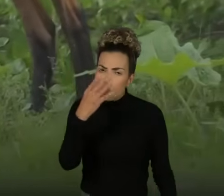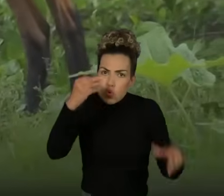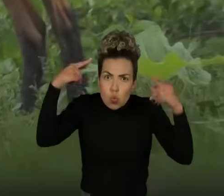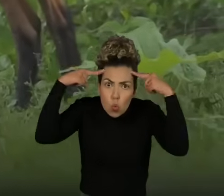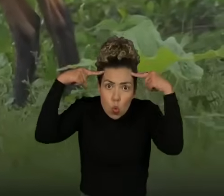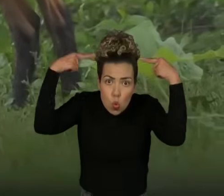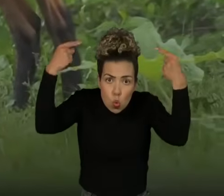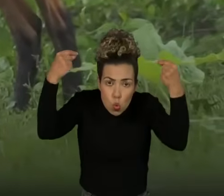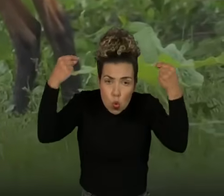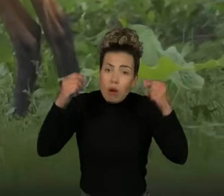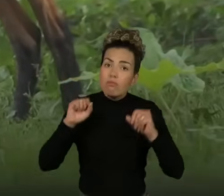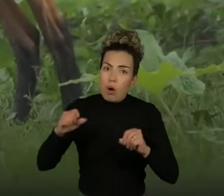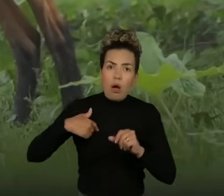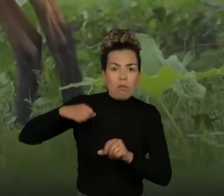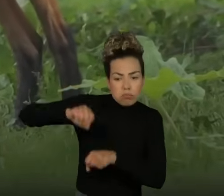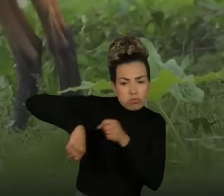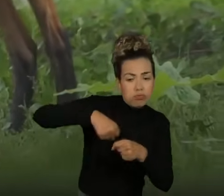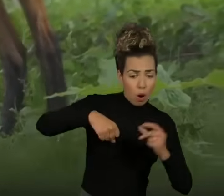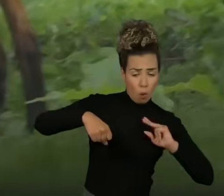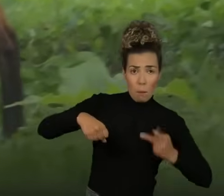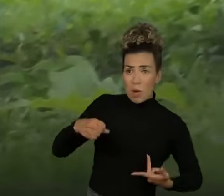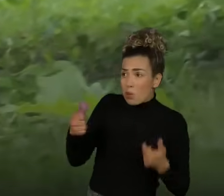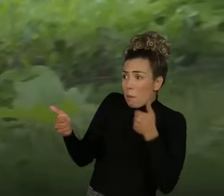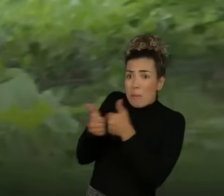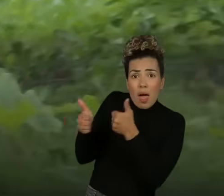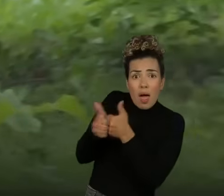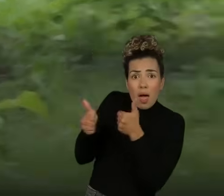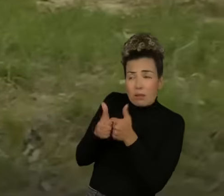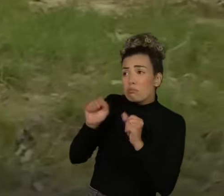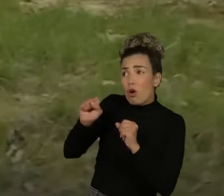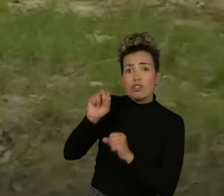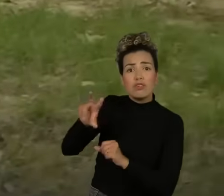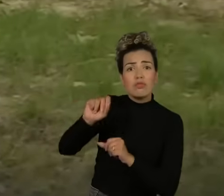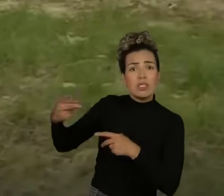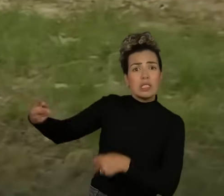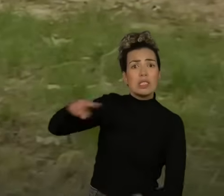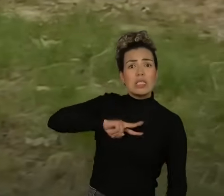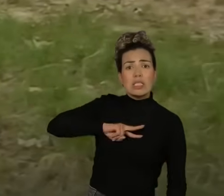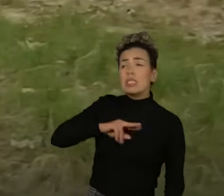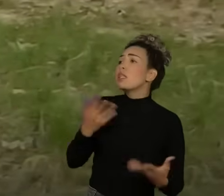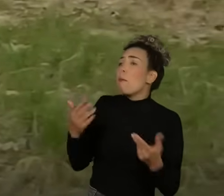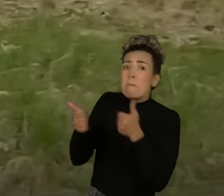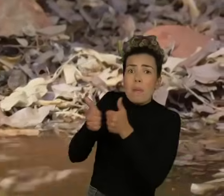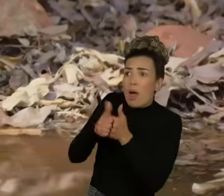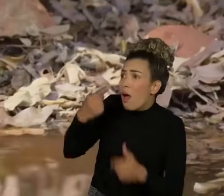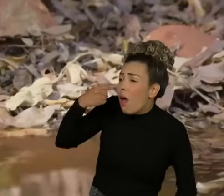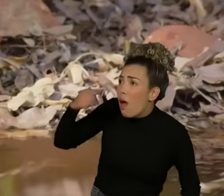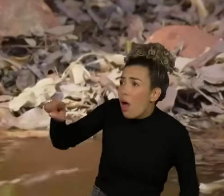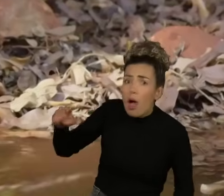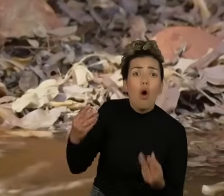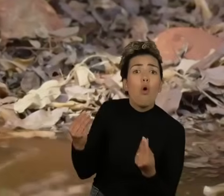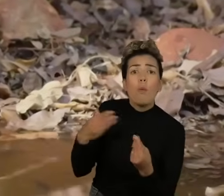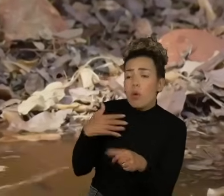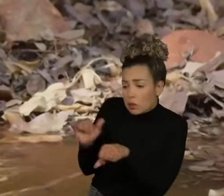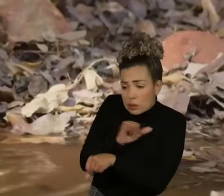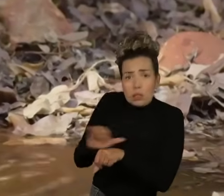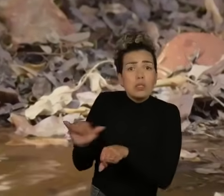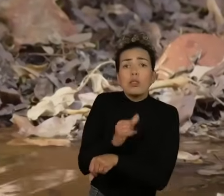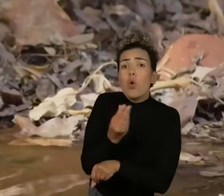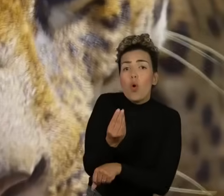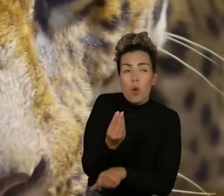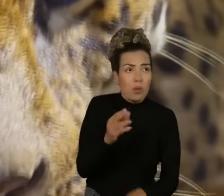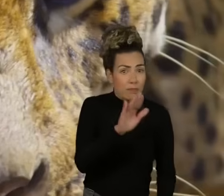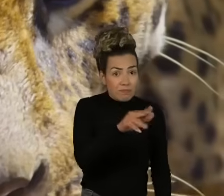Ele explica o que fazer ao se deparar com esse tipo de situação. A primeira coisa é